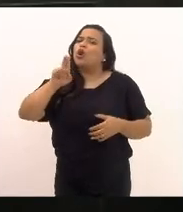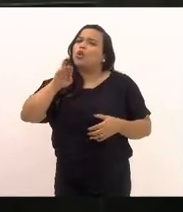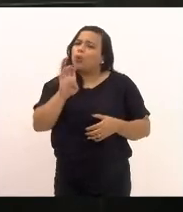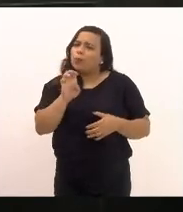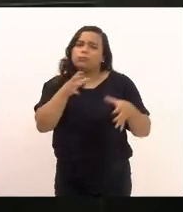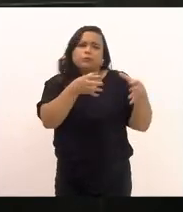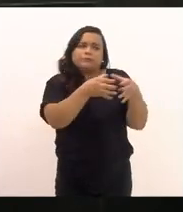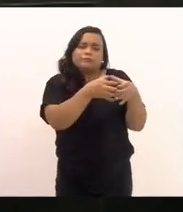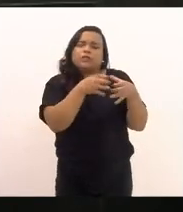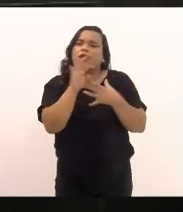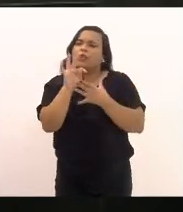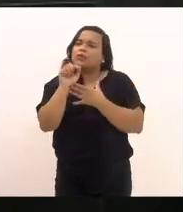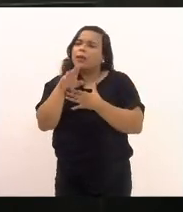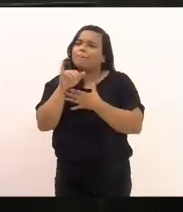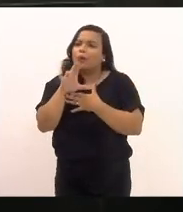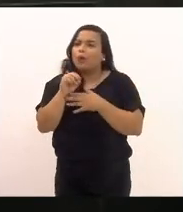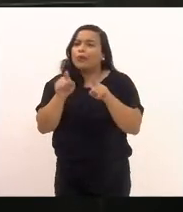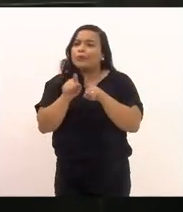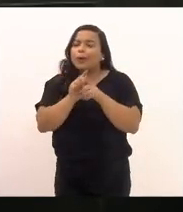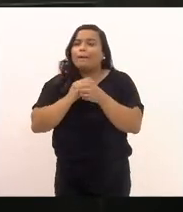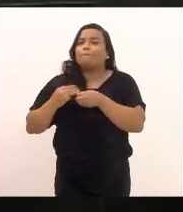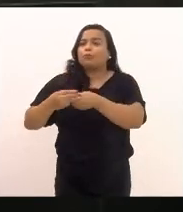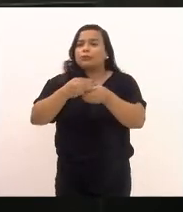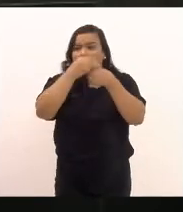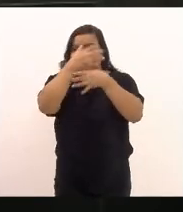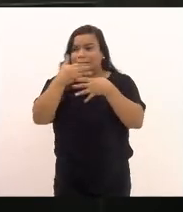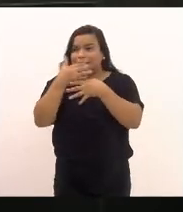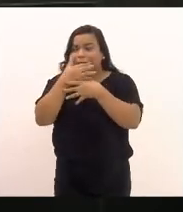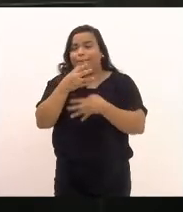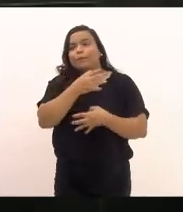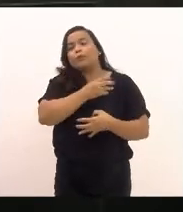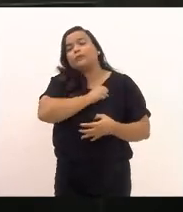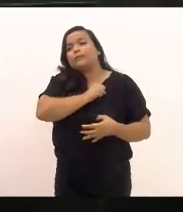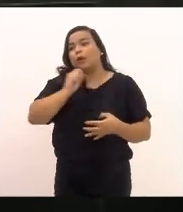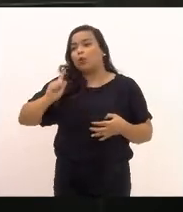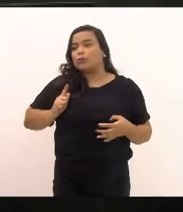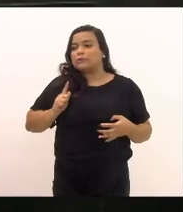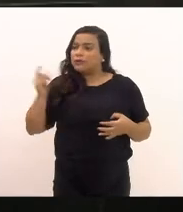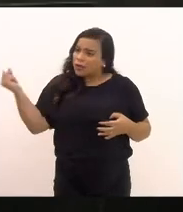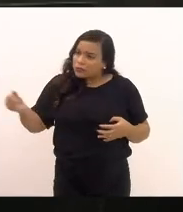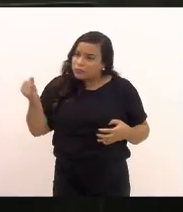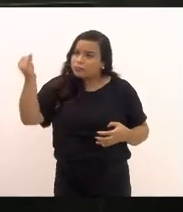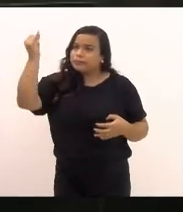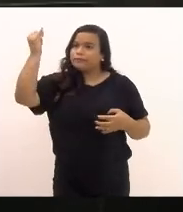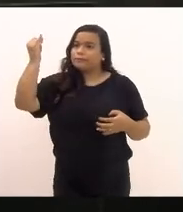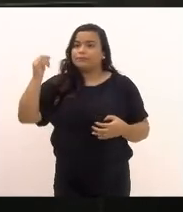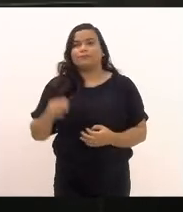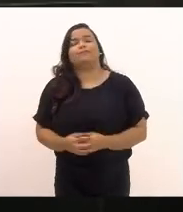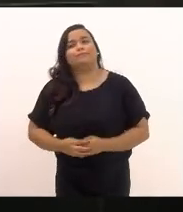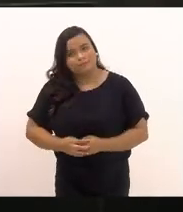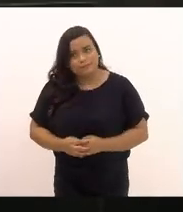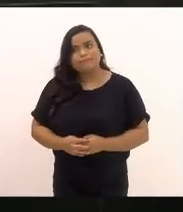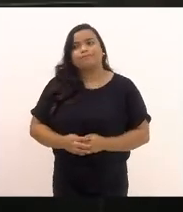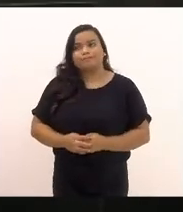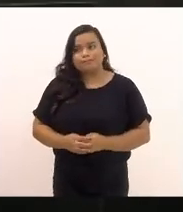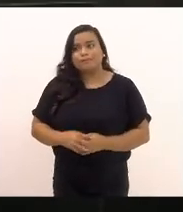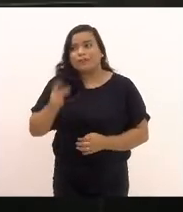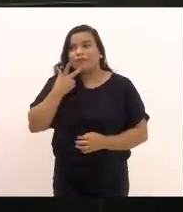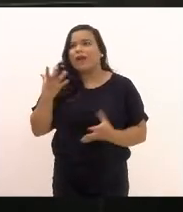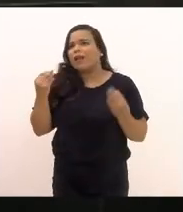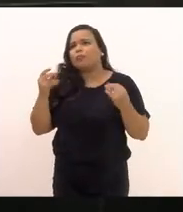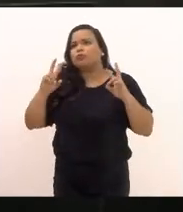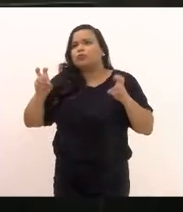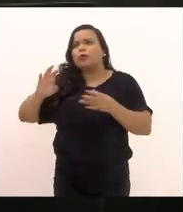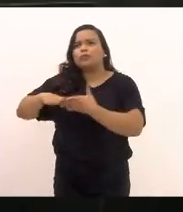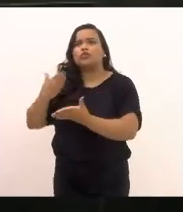importante que é o município de São Gonçalo. Que é muitas vezes citado, Tia Ju, não, São Gonçalo é importante, porque é o segundo colégio eleitoral do Estado. Não é